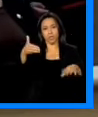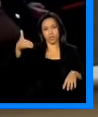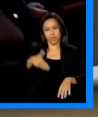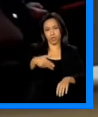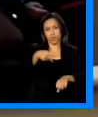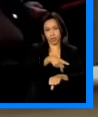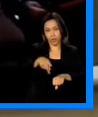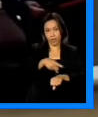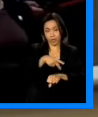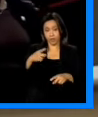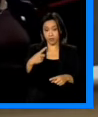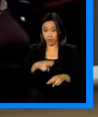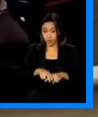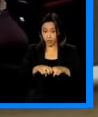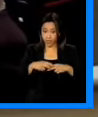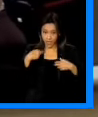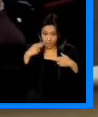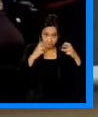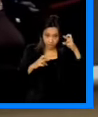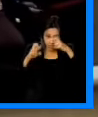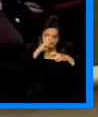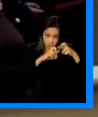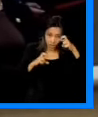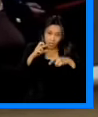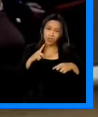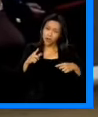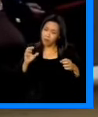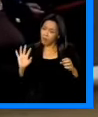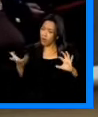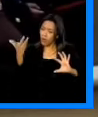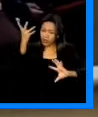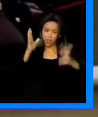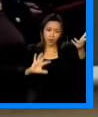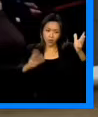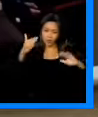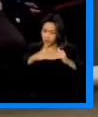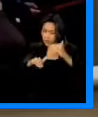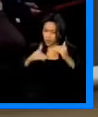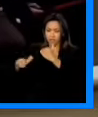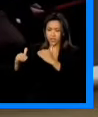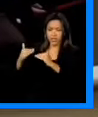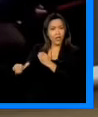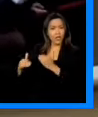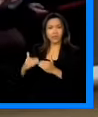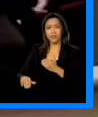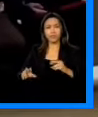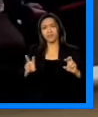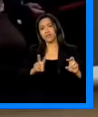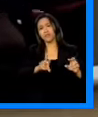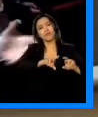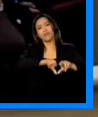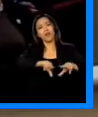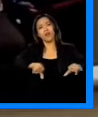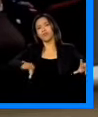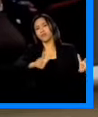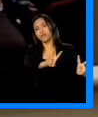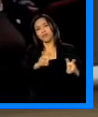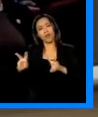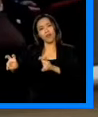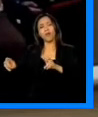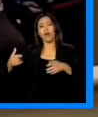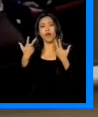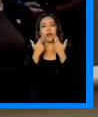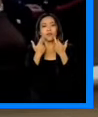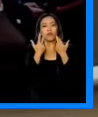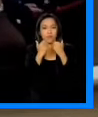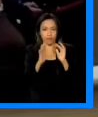essa vigilância constante, eu quero dizer que muitas divergências podem haver entre nós em relação a uma série de temas, isso é absolutamente normal,